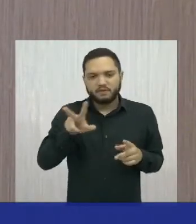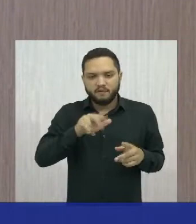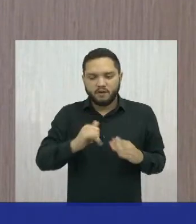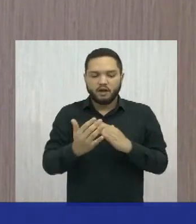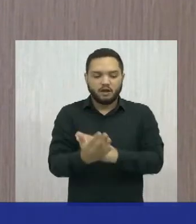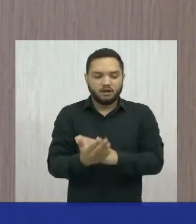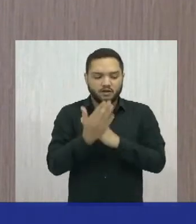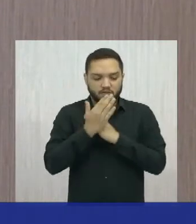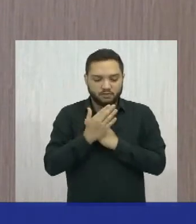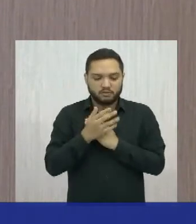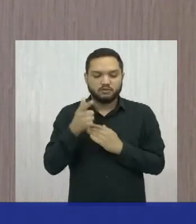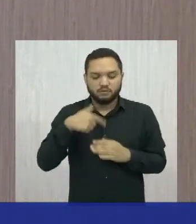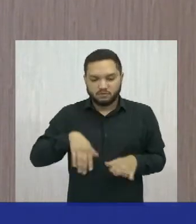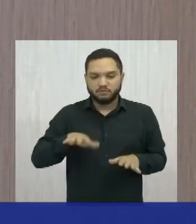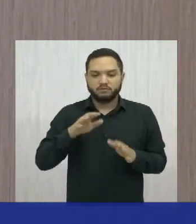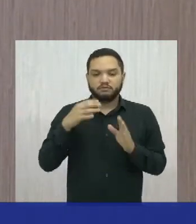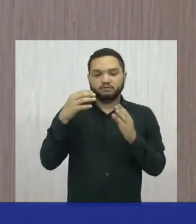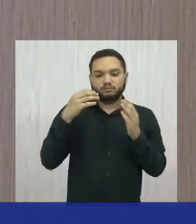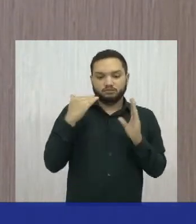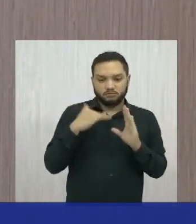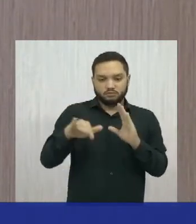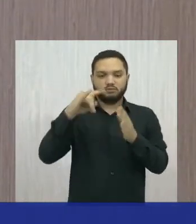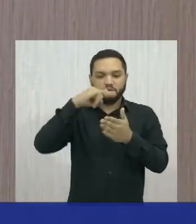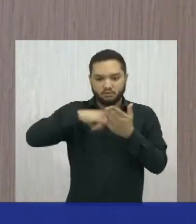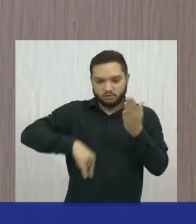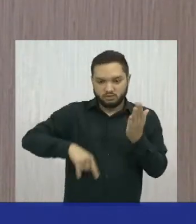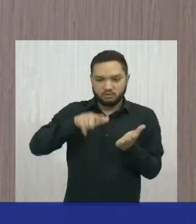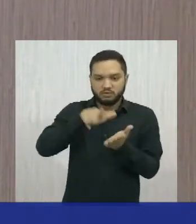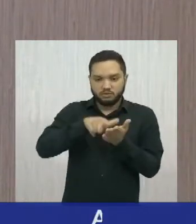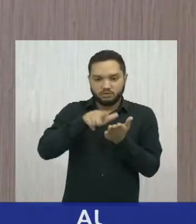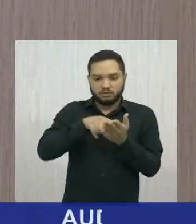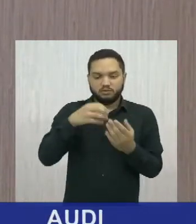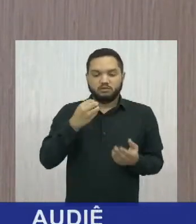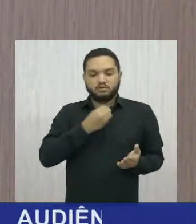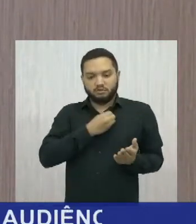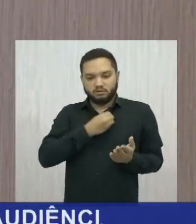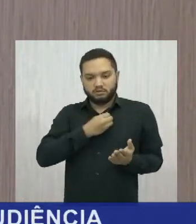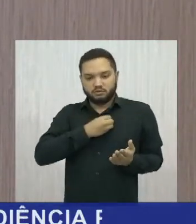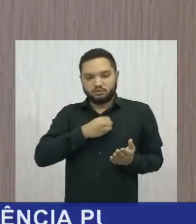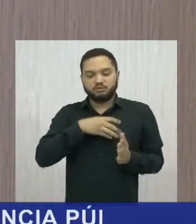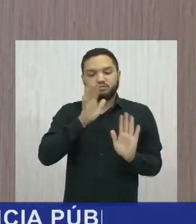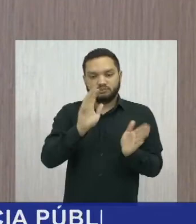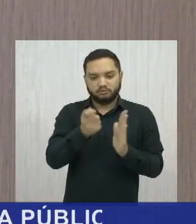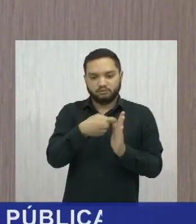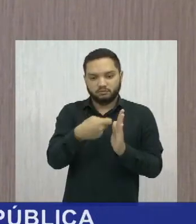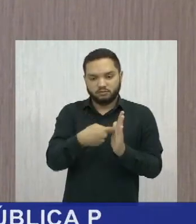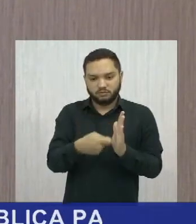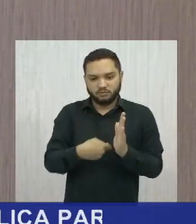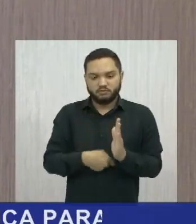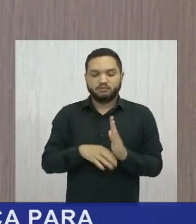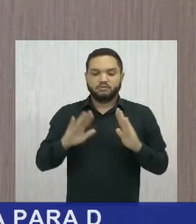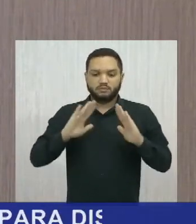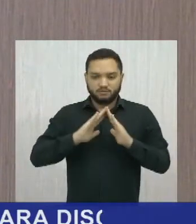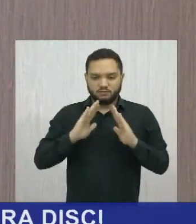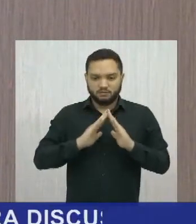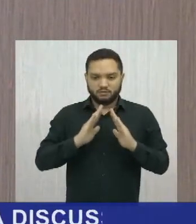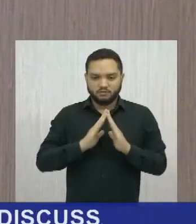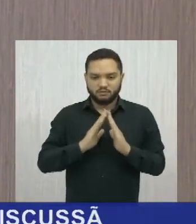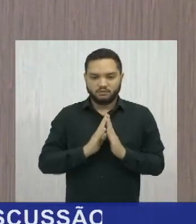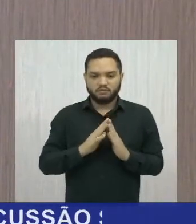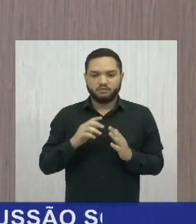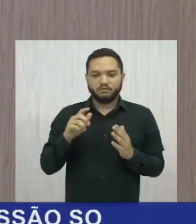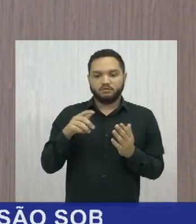atendidos, encaminhamos esse documento em folhas numeradas e assinadas pelos moradores e em